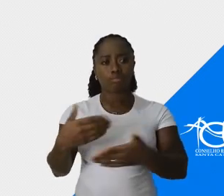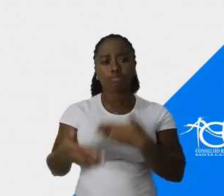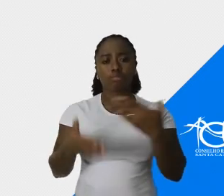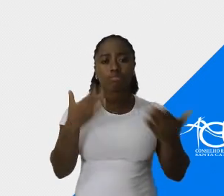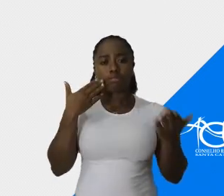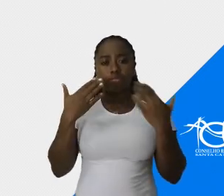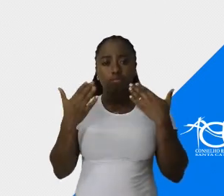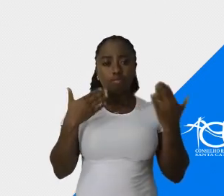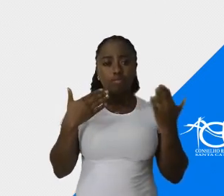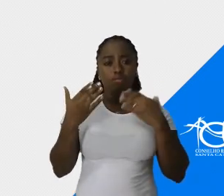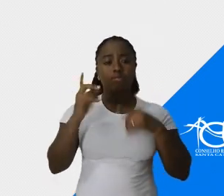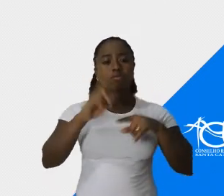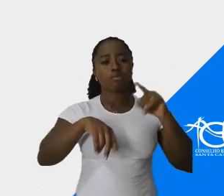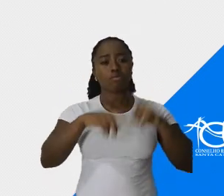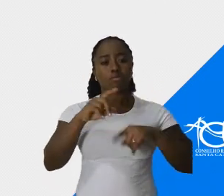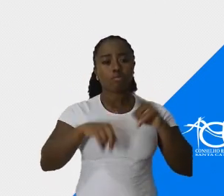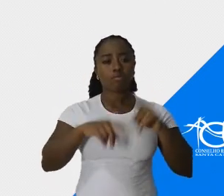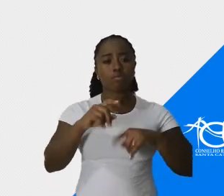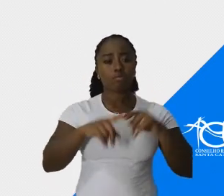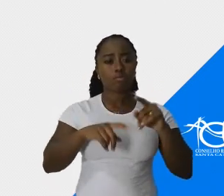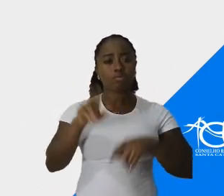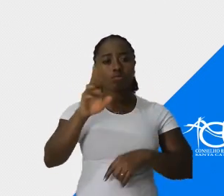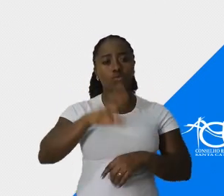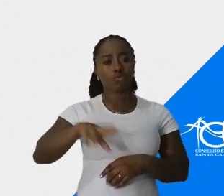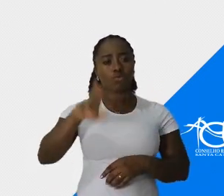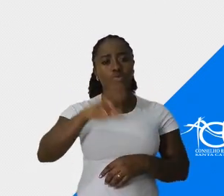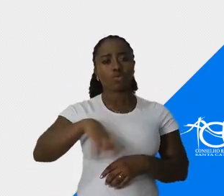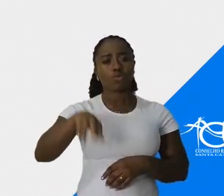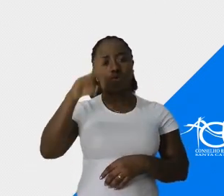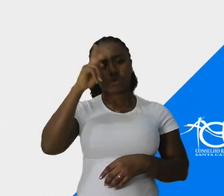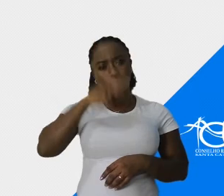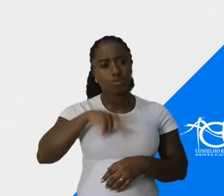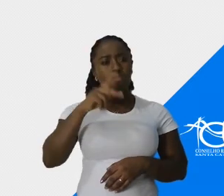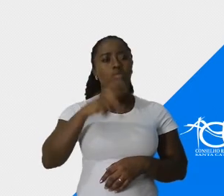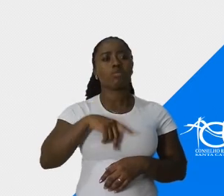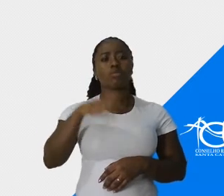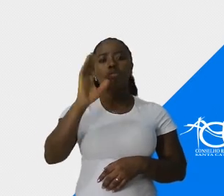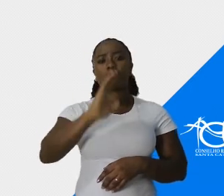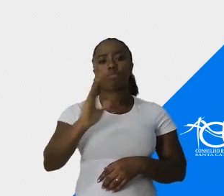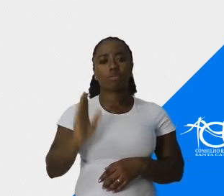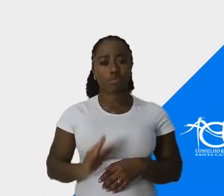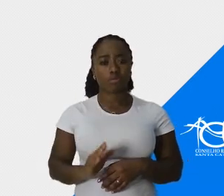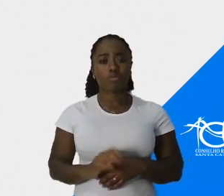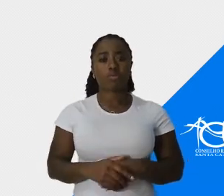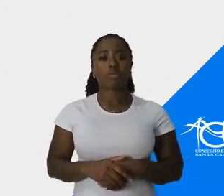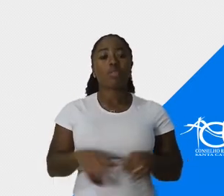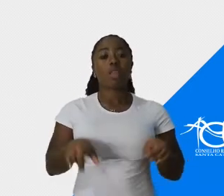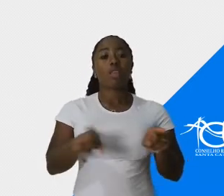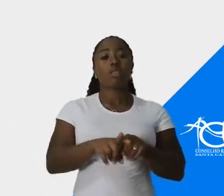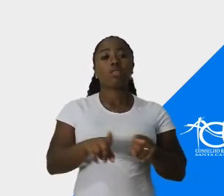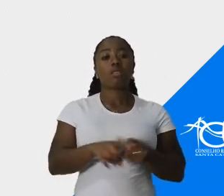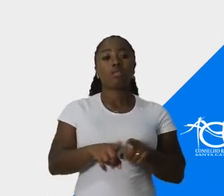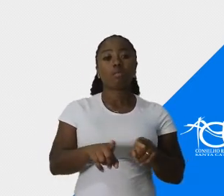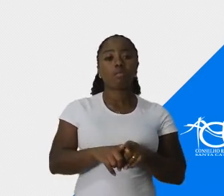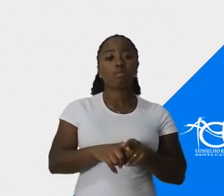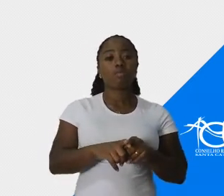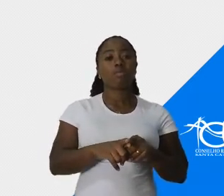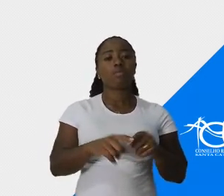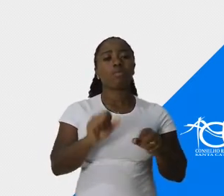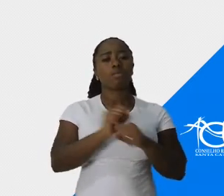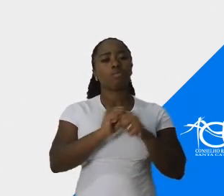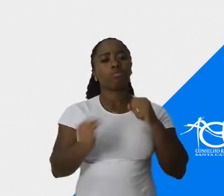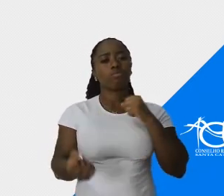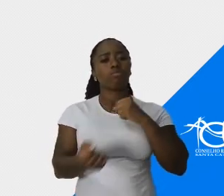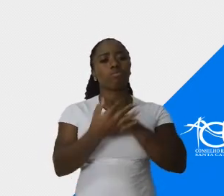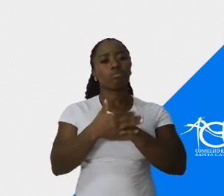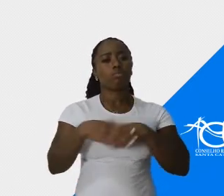país, especialmente a partir dos últimos eventos aí derivados da Covid-19, não somente para avaliação, mas para tratamento psicológico também. Mas, na verdade,